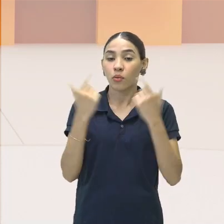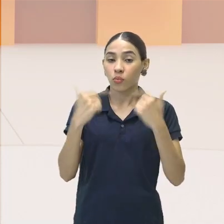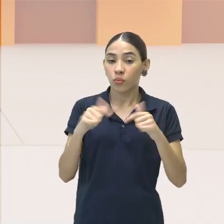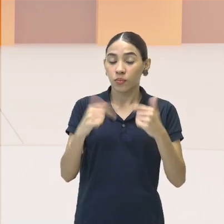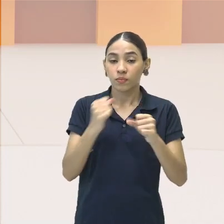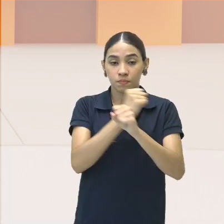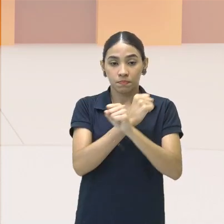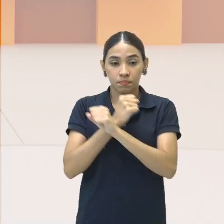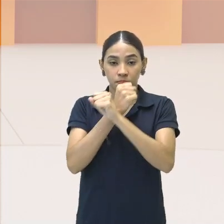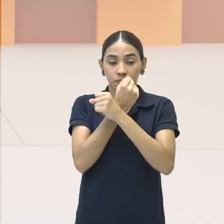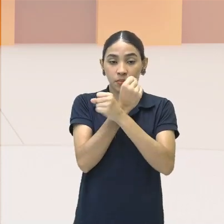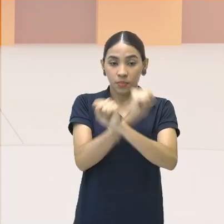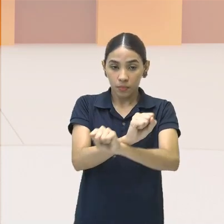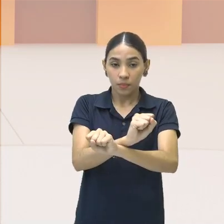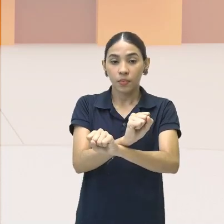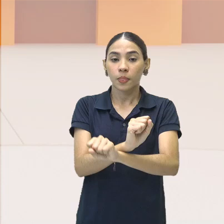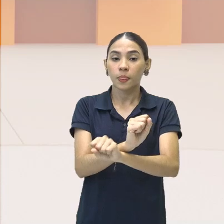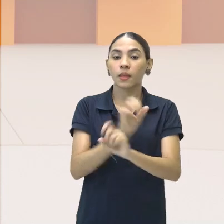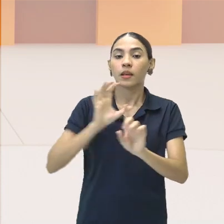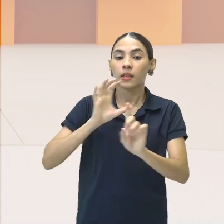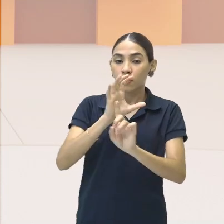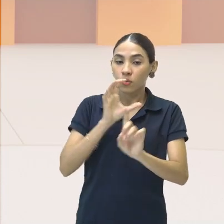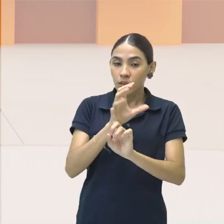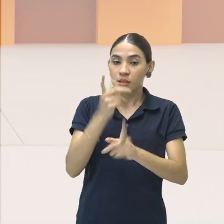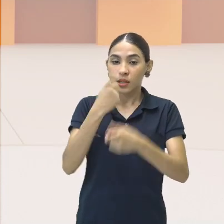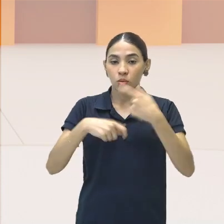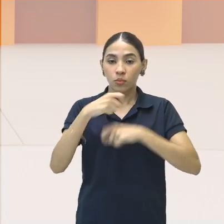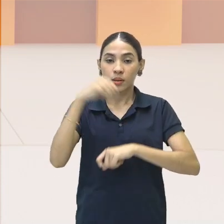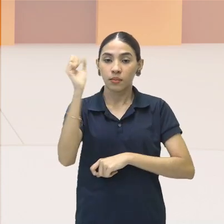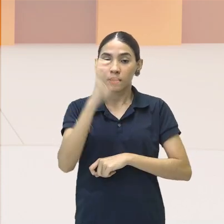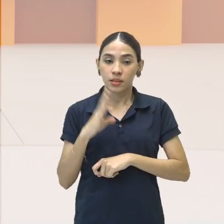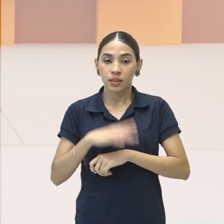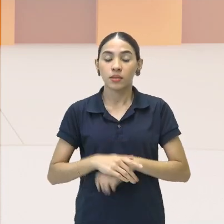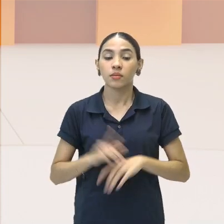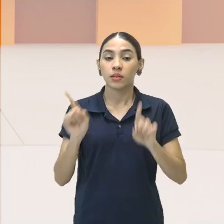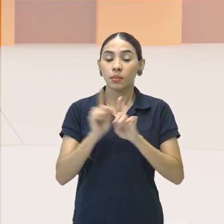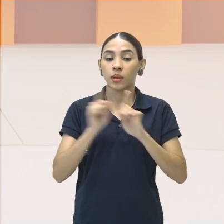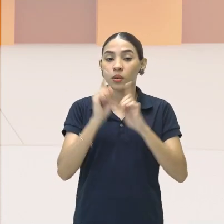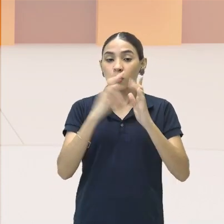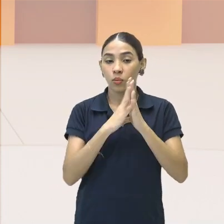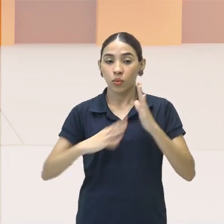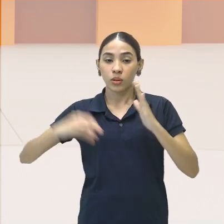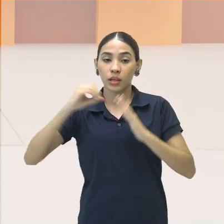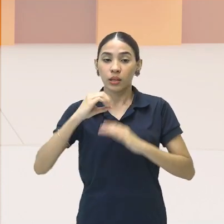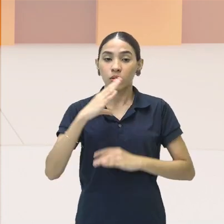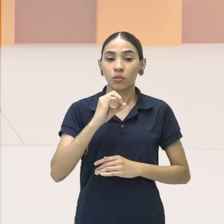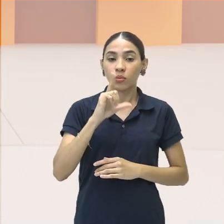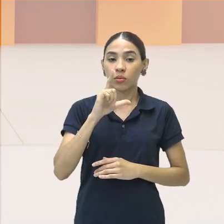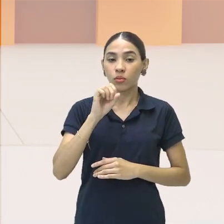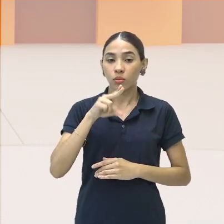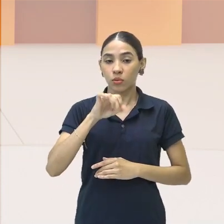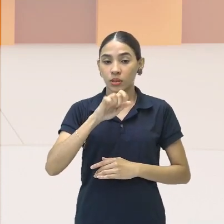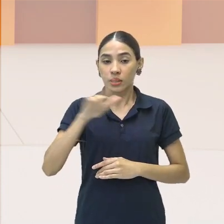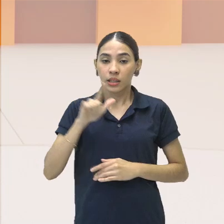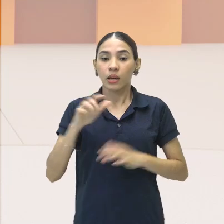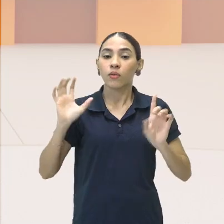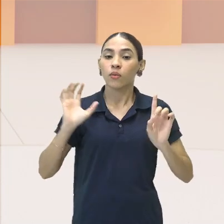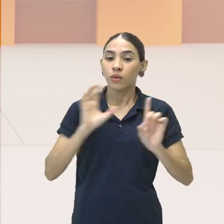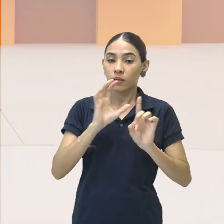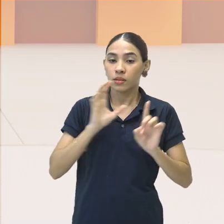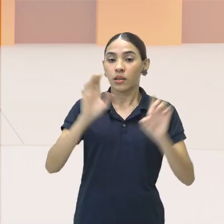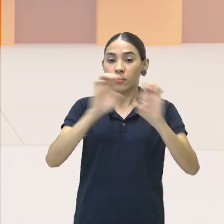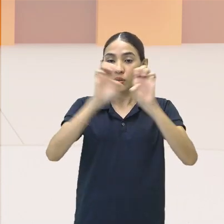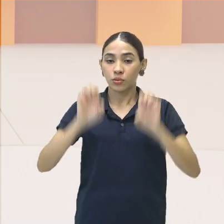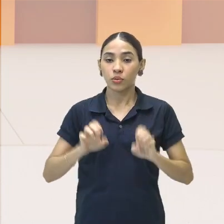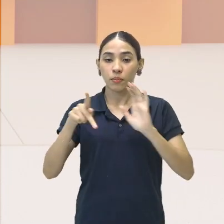moldar a economia brasileira. E o modelo colonial vai influenciar na estrutura fundiária do Brasil